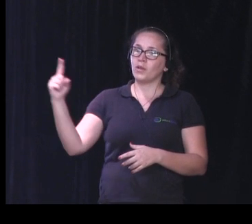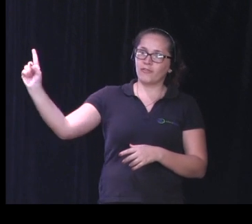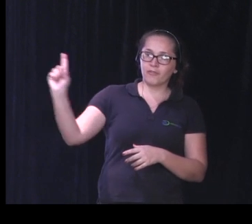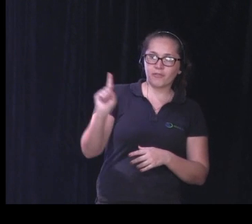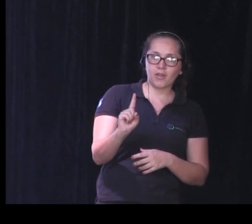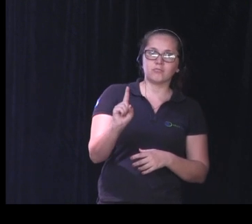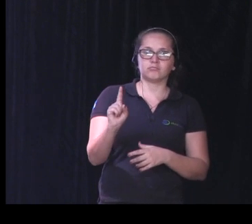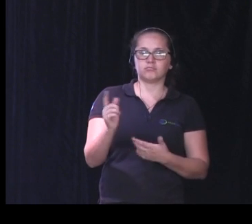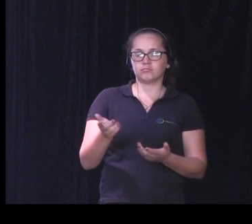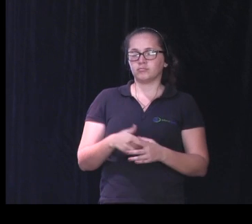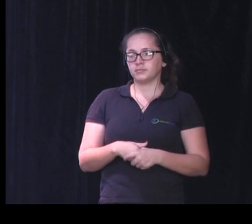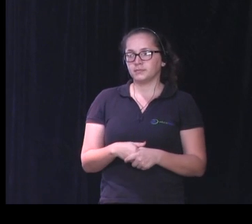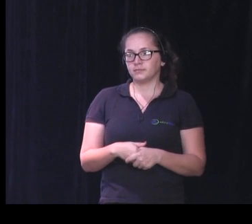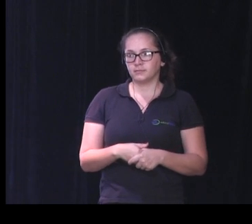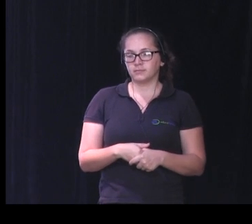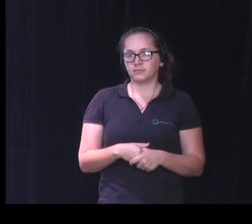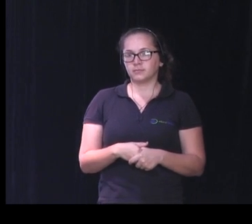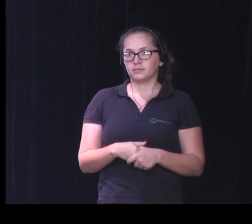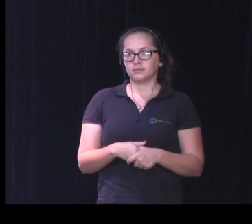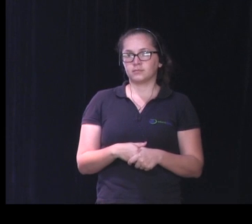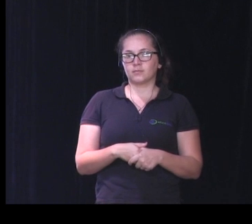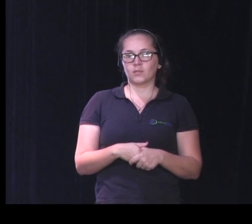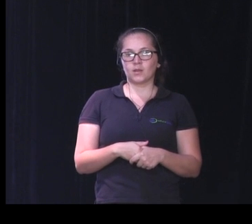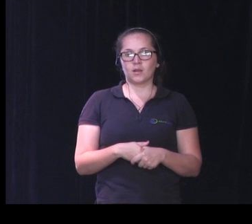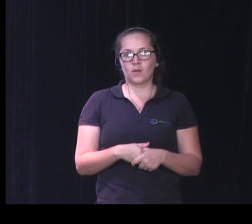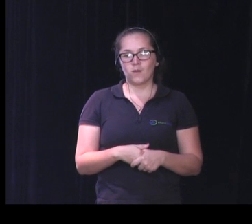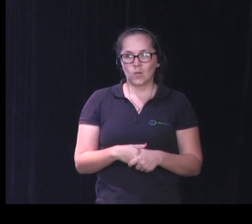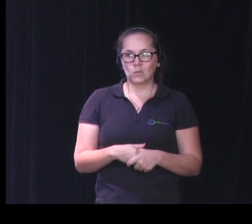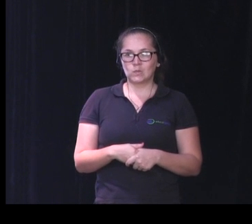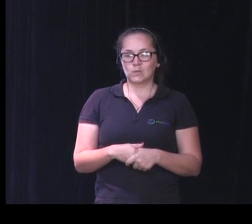Colombo chega pelo Caribe